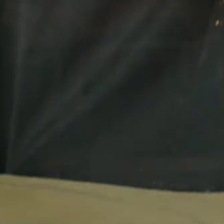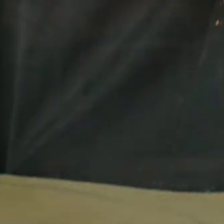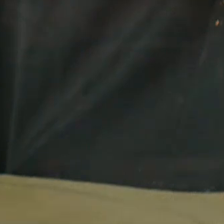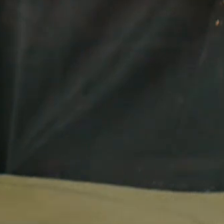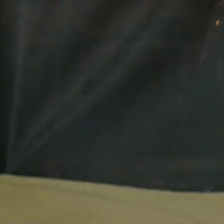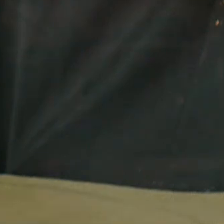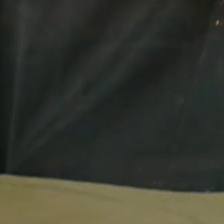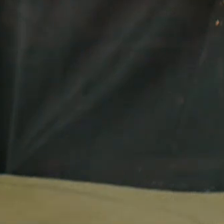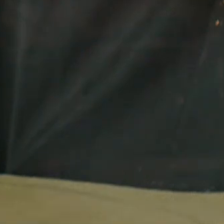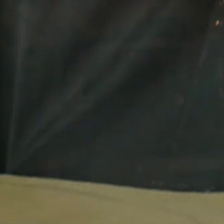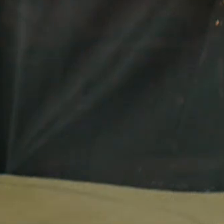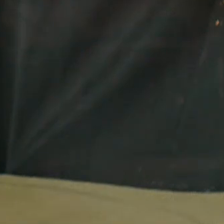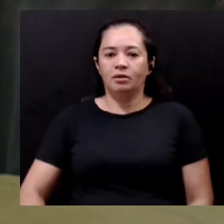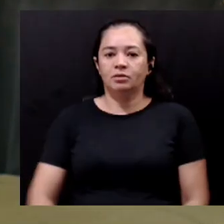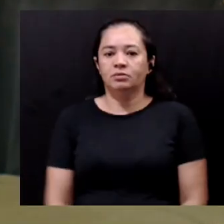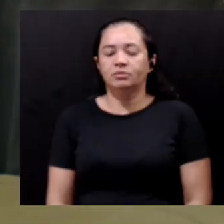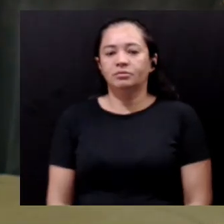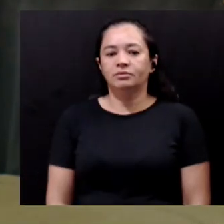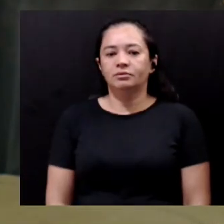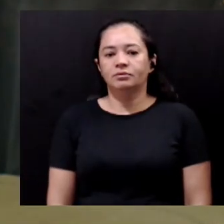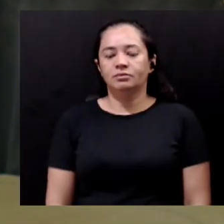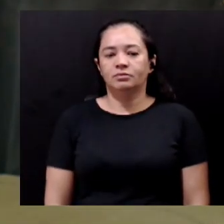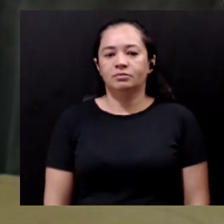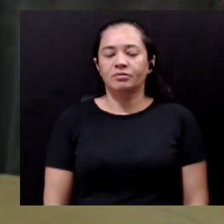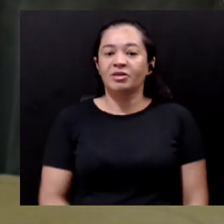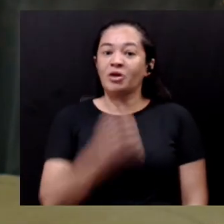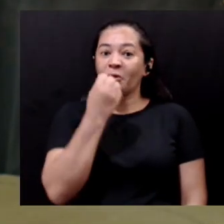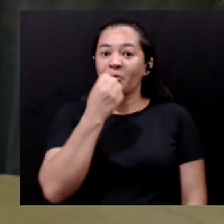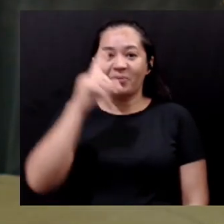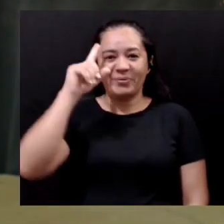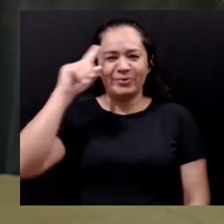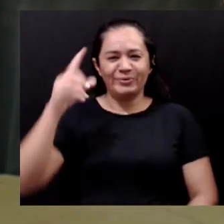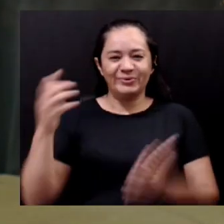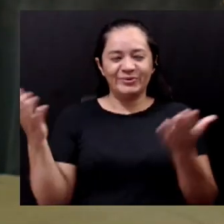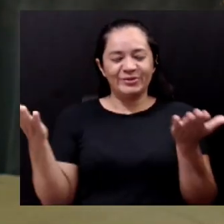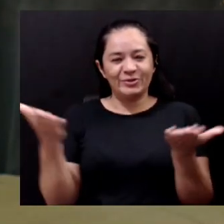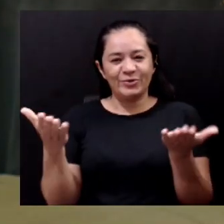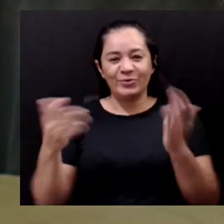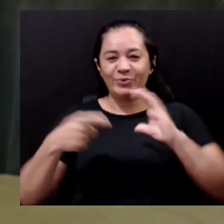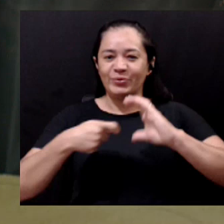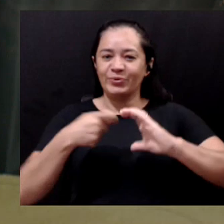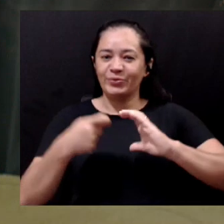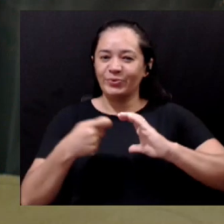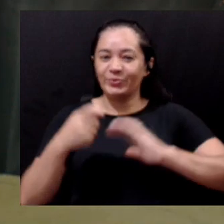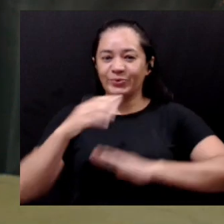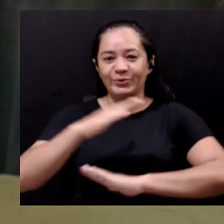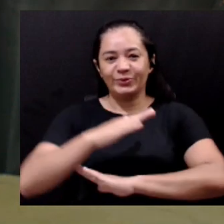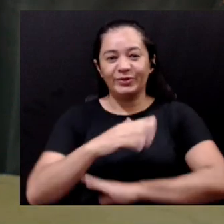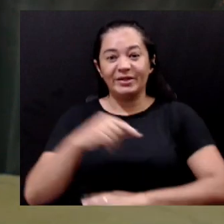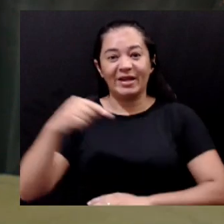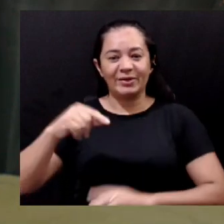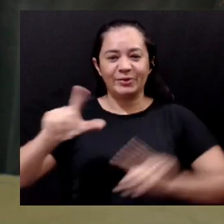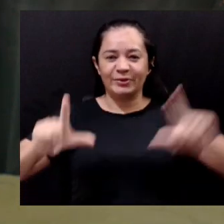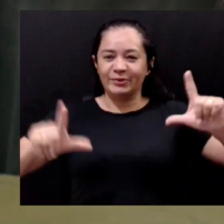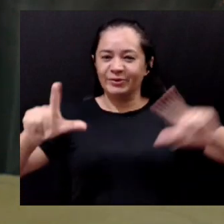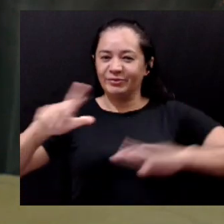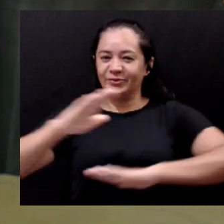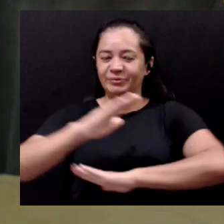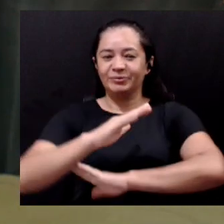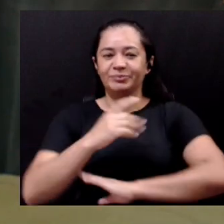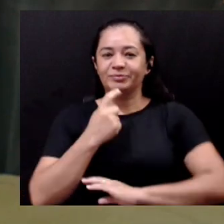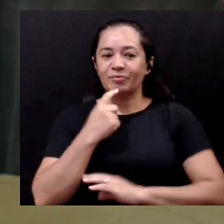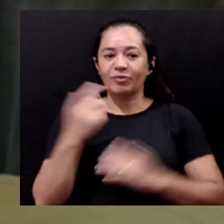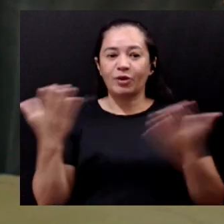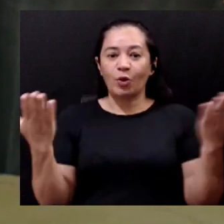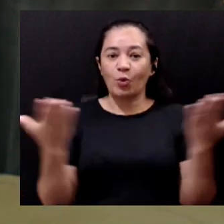Olá, bom dia! Estamos chegando com o nosso Estúdio Câmara, aqui na telinha da TV Câmara Campinas. Hoje é dia 6 de maio,